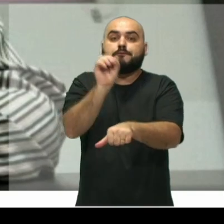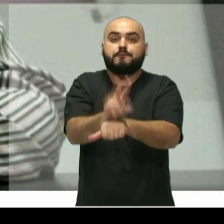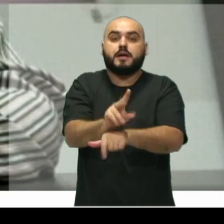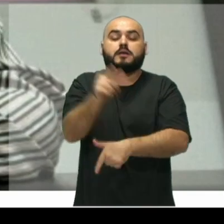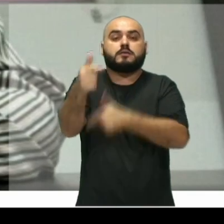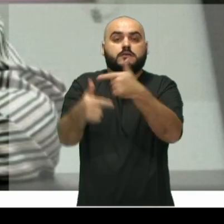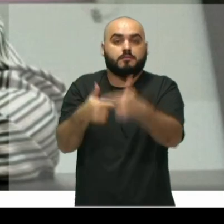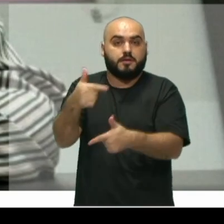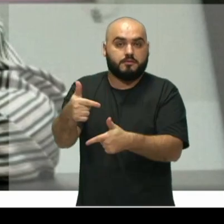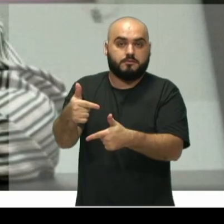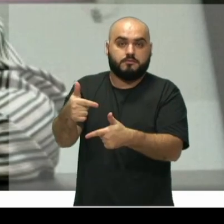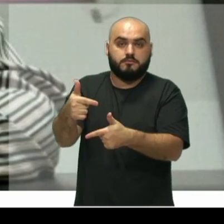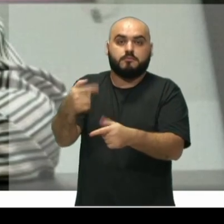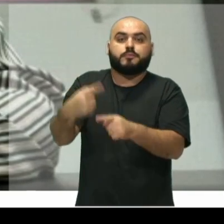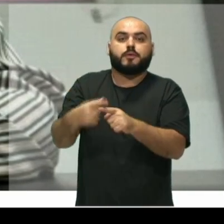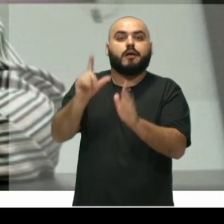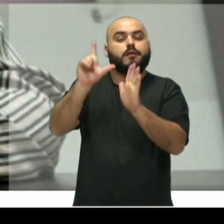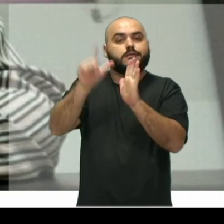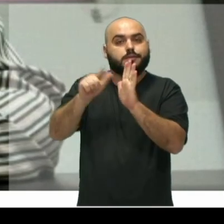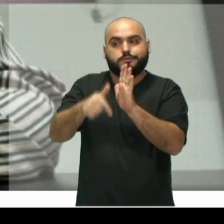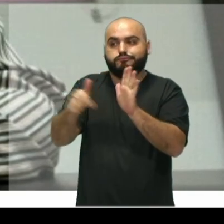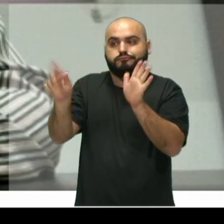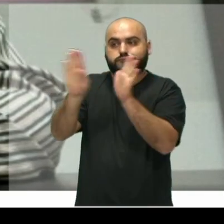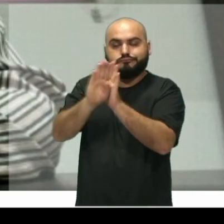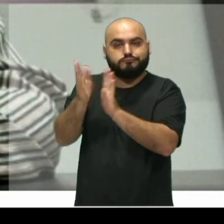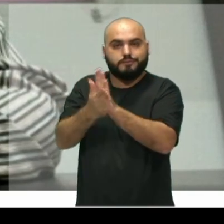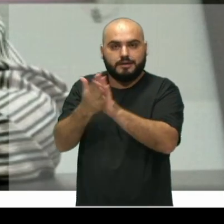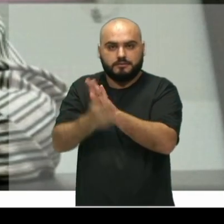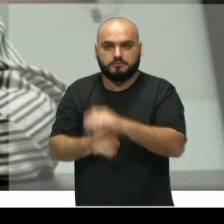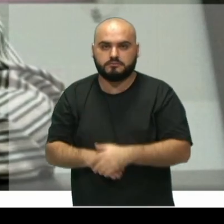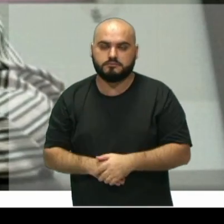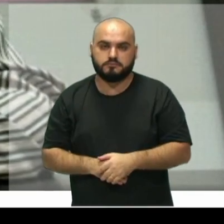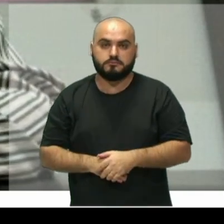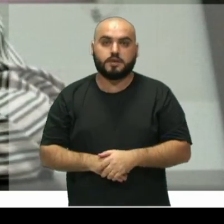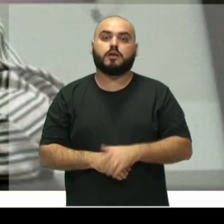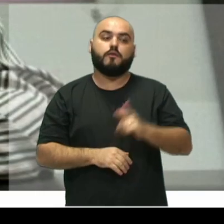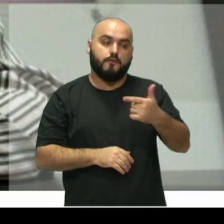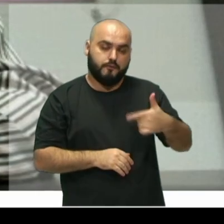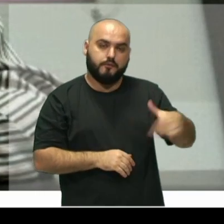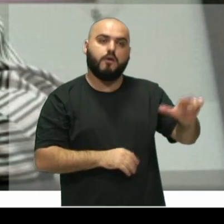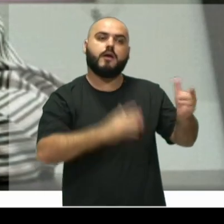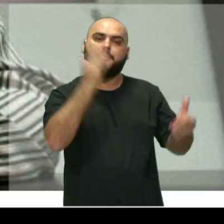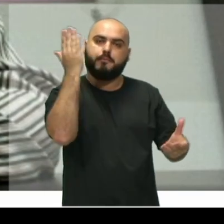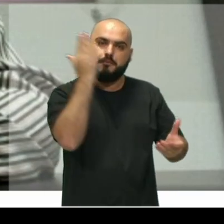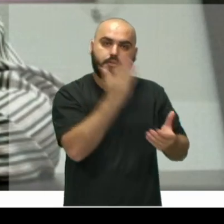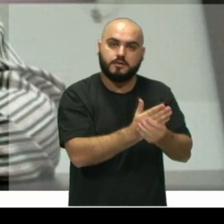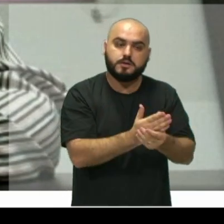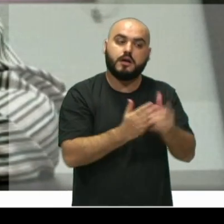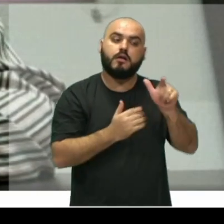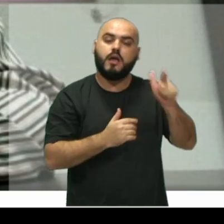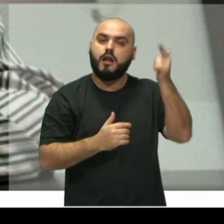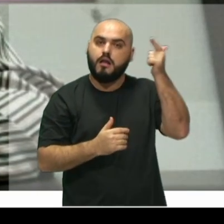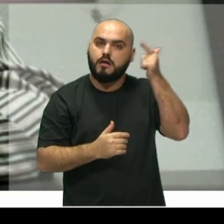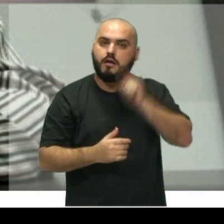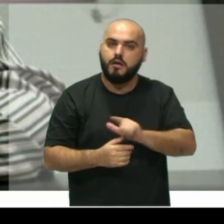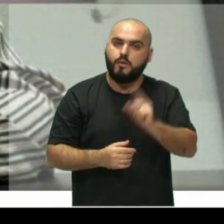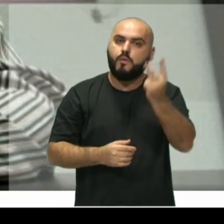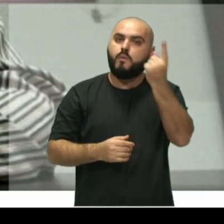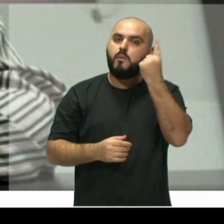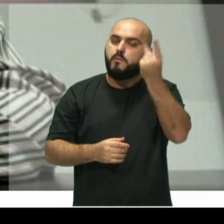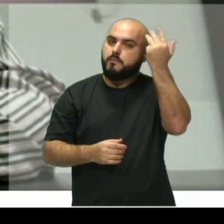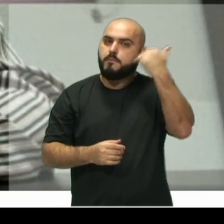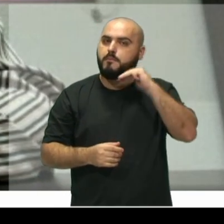condenada. Então, nós queremos que não precisa chegar tudo ao judiciário, que nós possamos também ter uma legislação